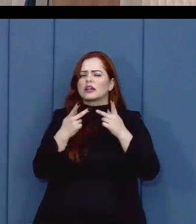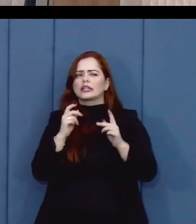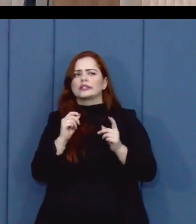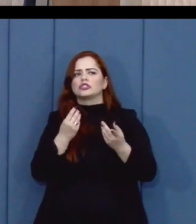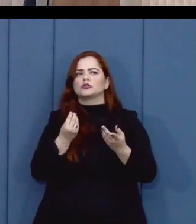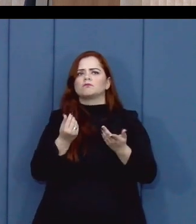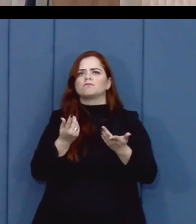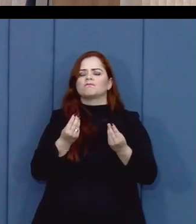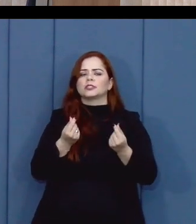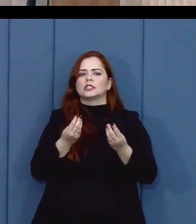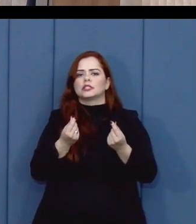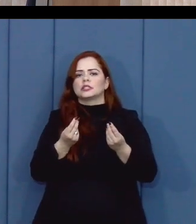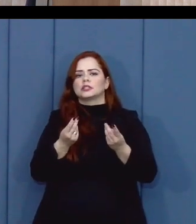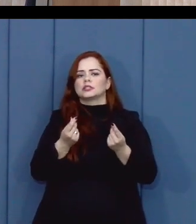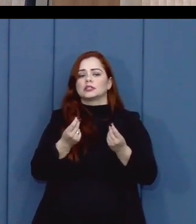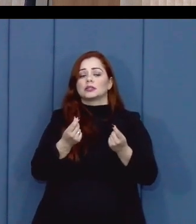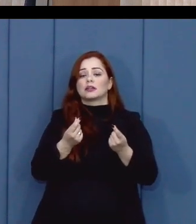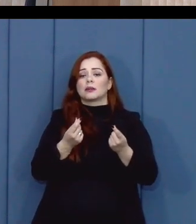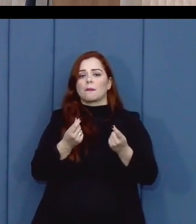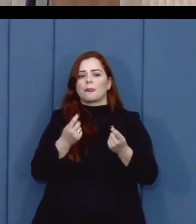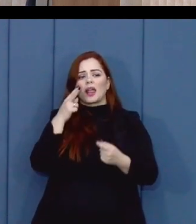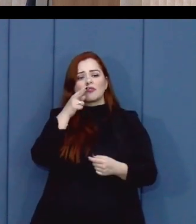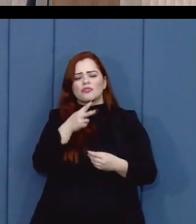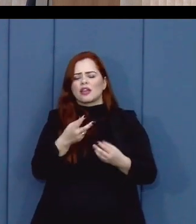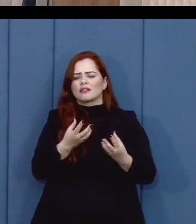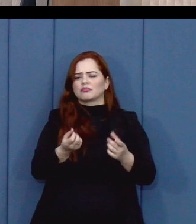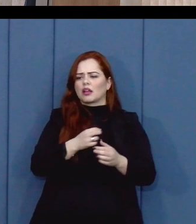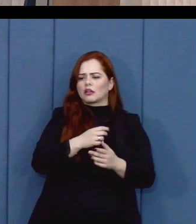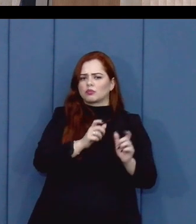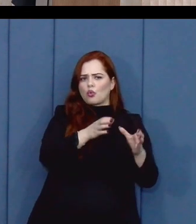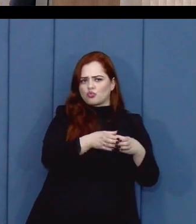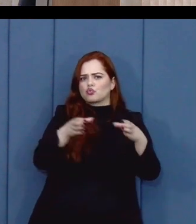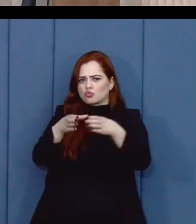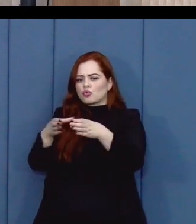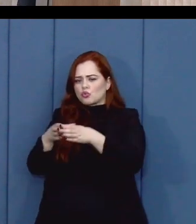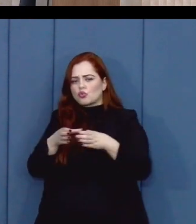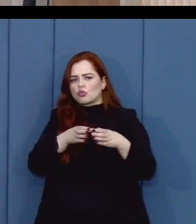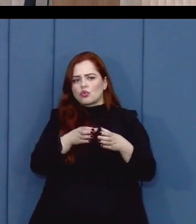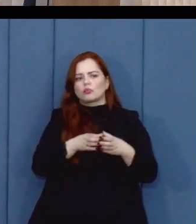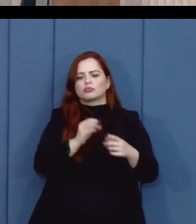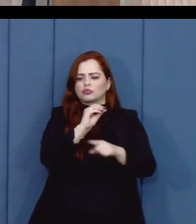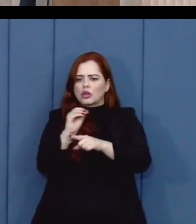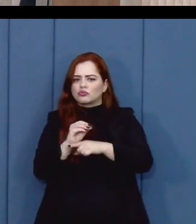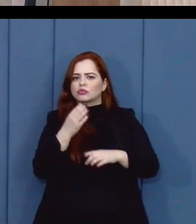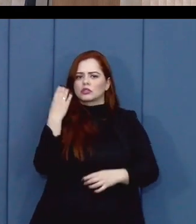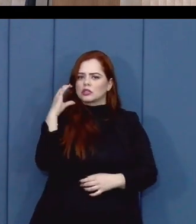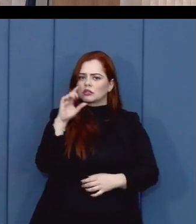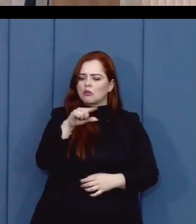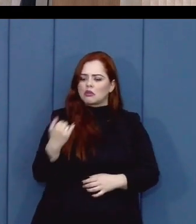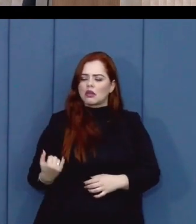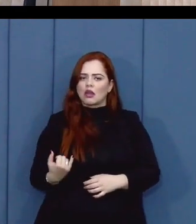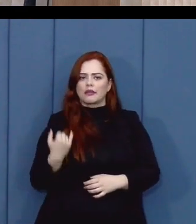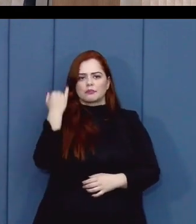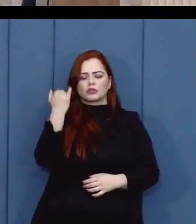de se voltar, por exemplo, para determinados comitês do Codex que trabalham com grupos de assessoramento científicos que são absolutamente